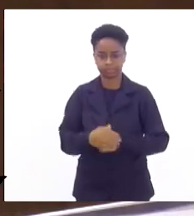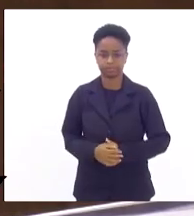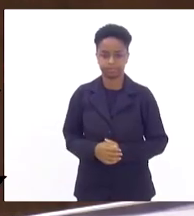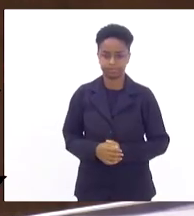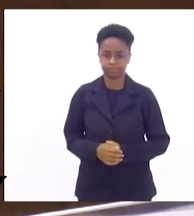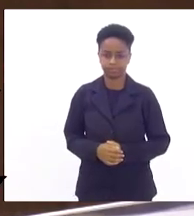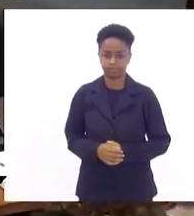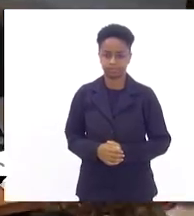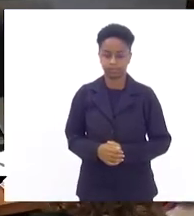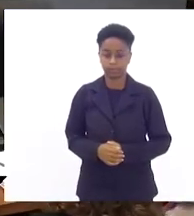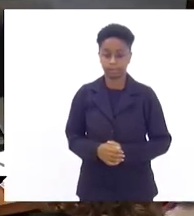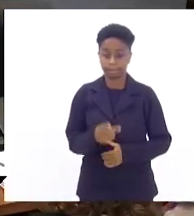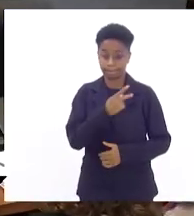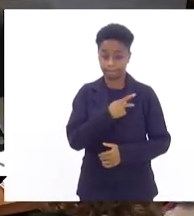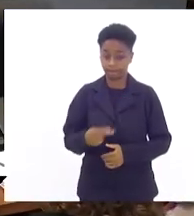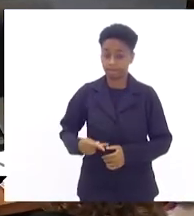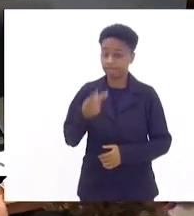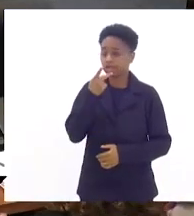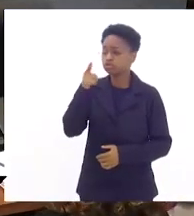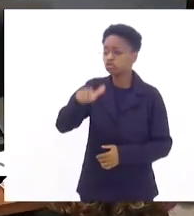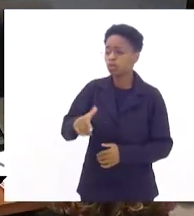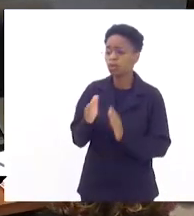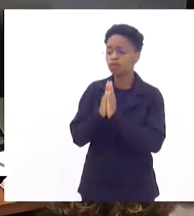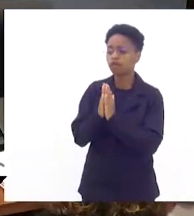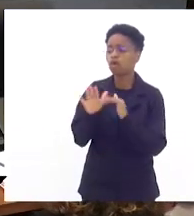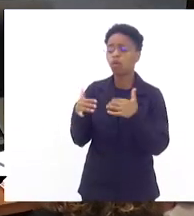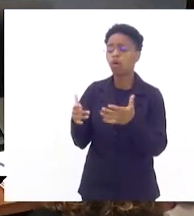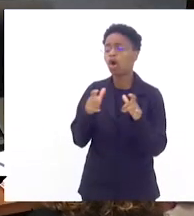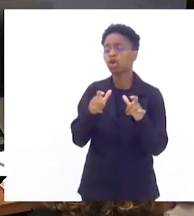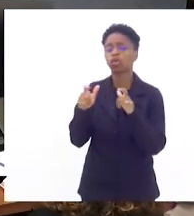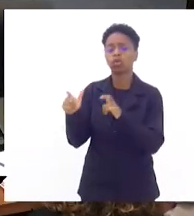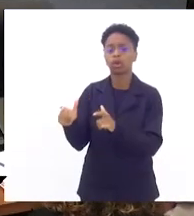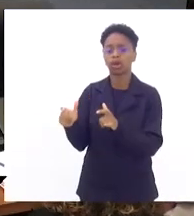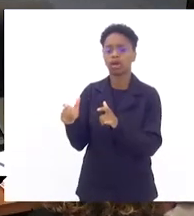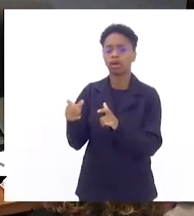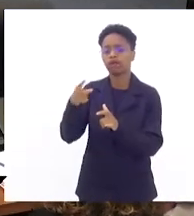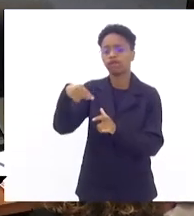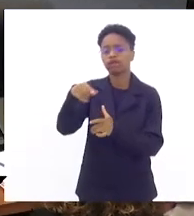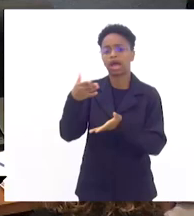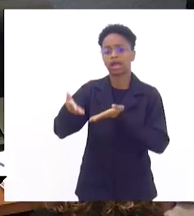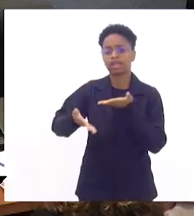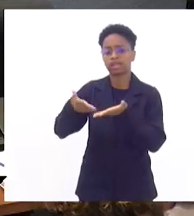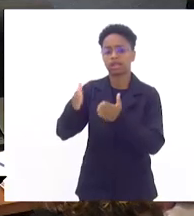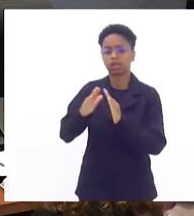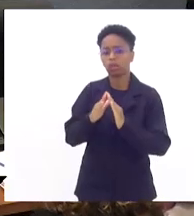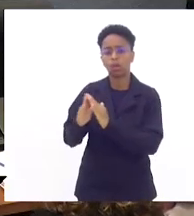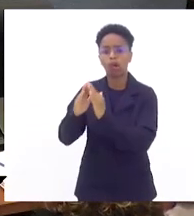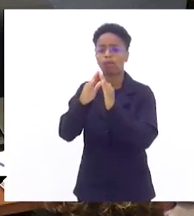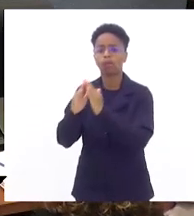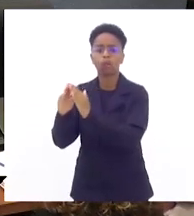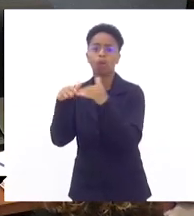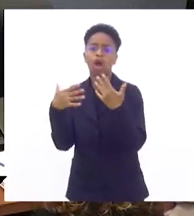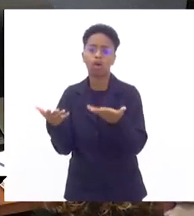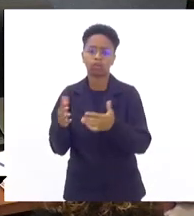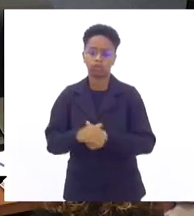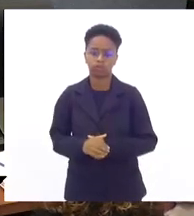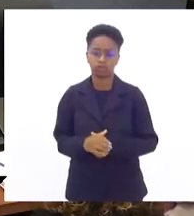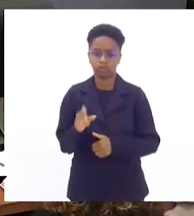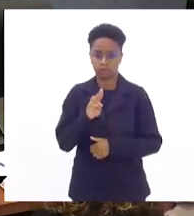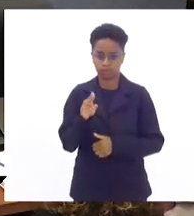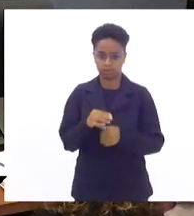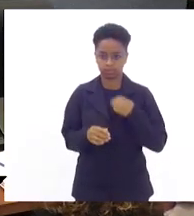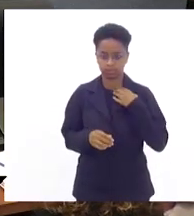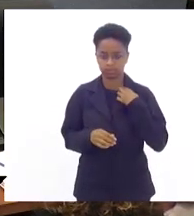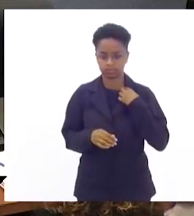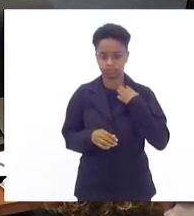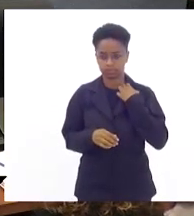Ele falou. Presidente, repete, por favor, quais são as comunidades que a Iguá está atendendo? Iguá está atendendo